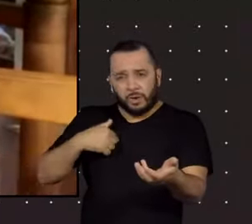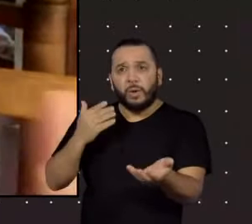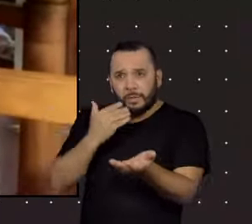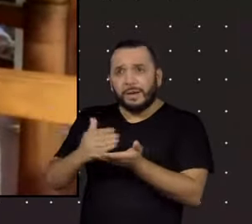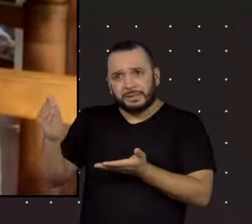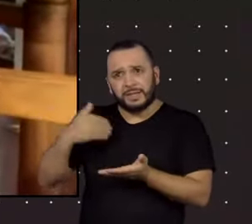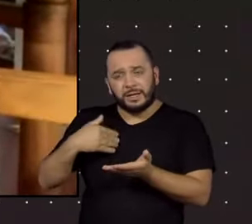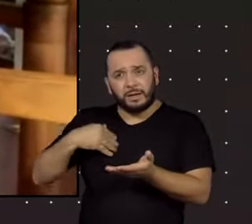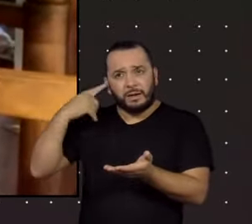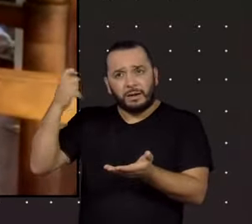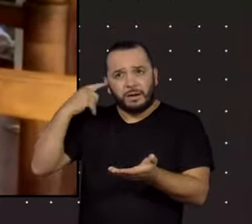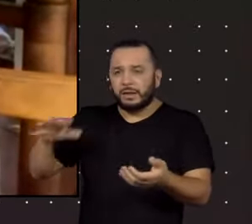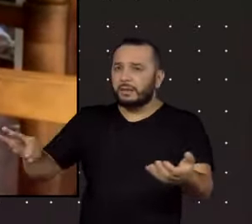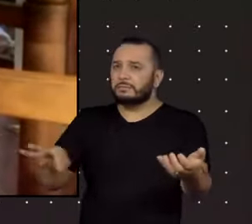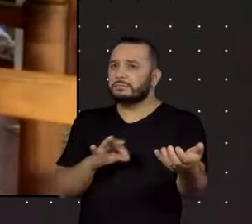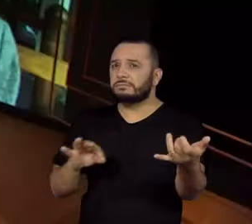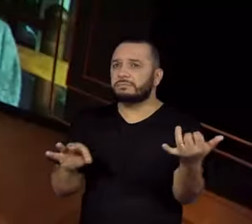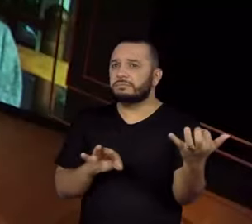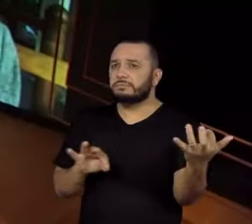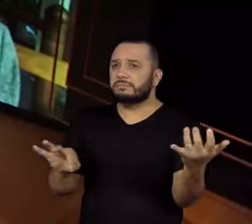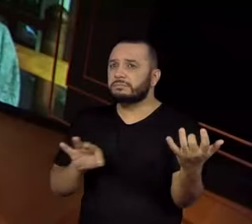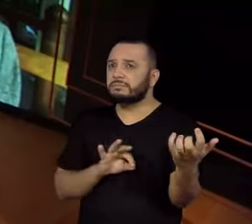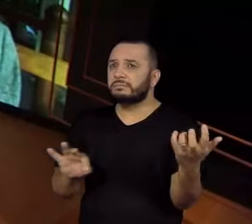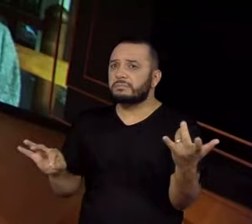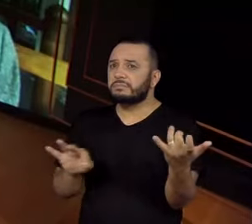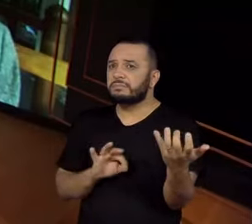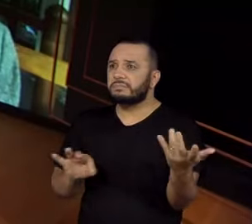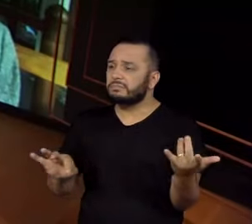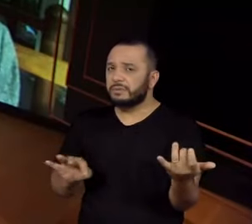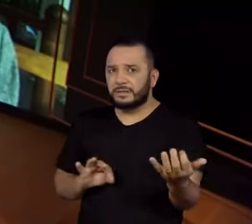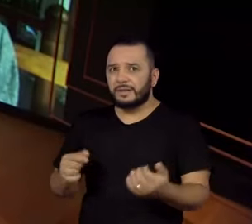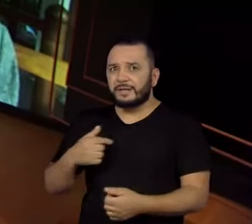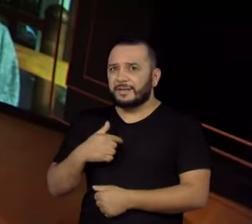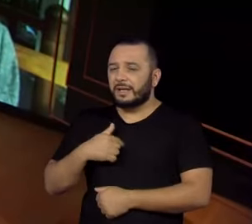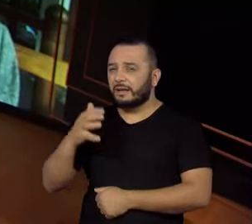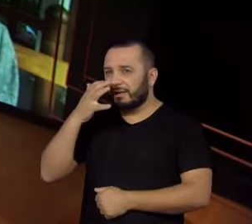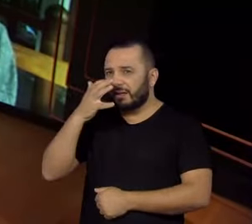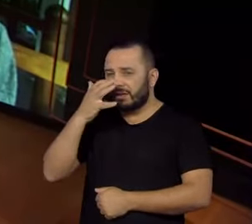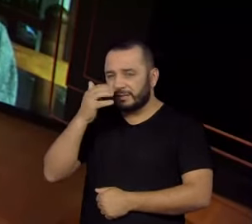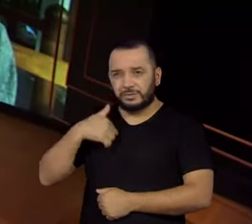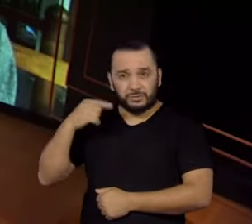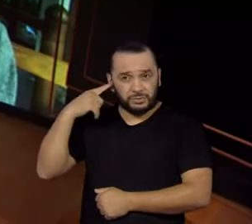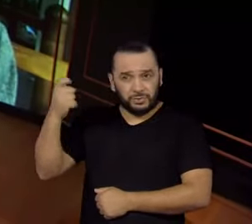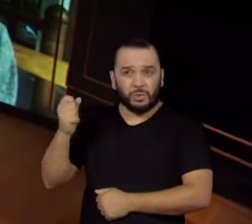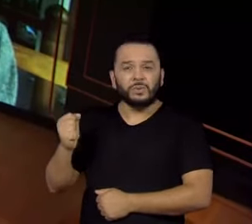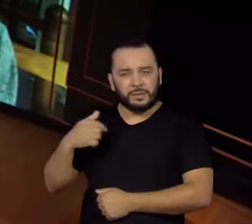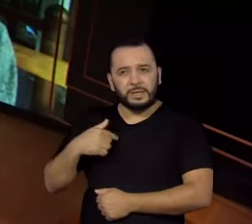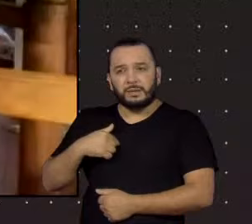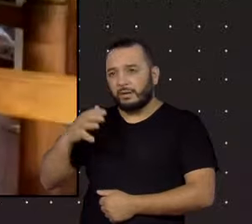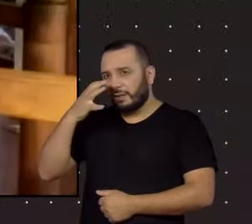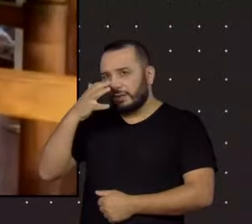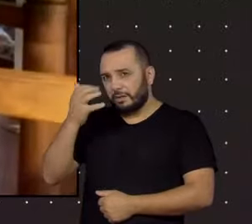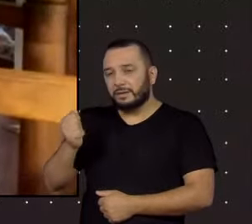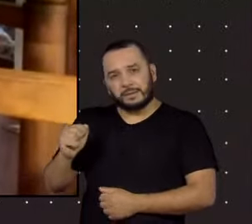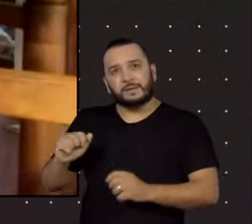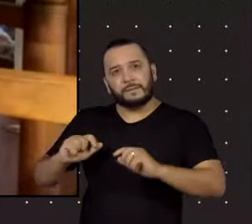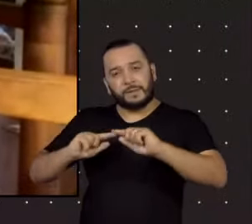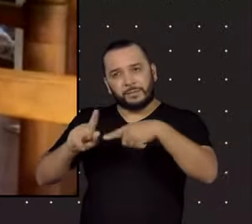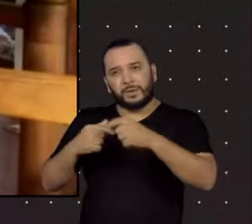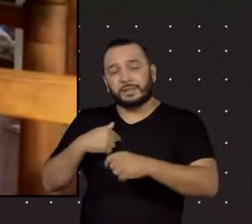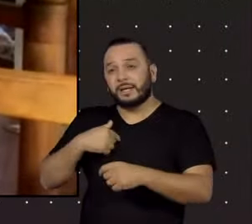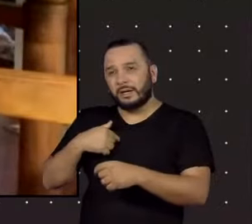dele. Cheguei a tocar Noite Feliz, imagina você, né? Aí eu fiquei encantado com aquele som e a minha mãe foi procurar uma tia que, anos atrás,